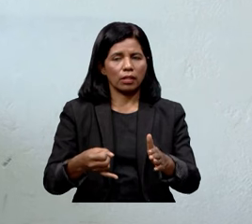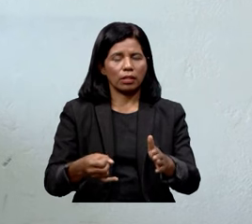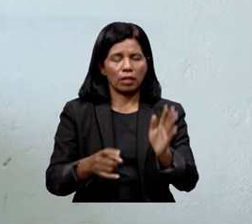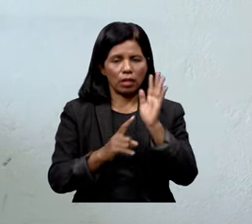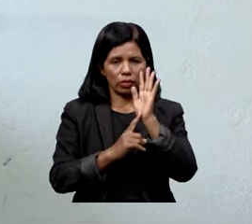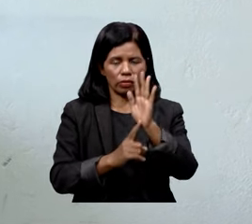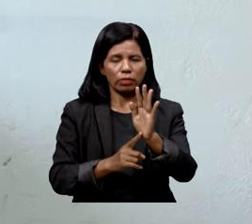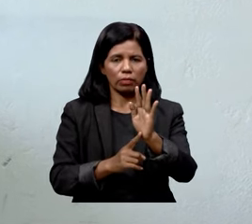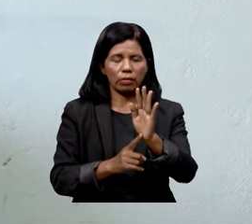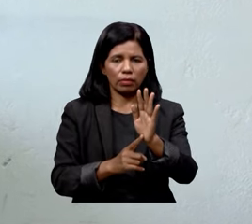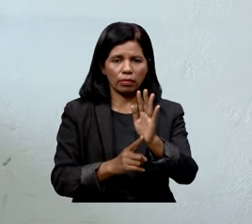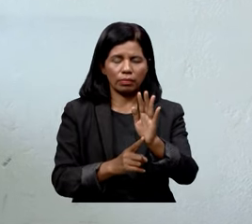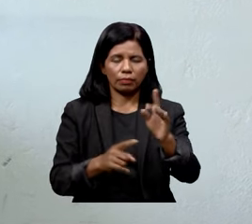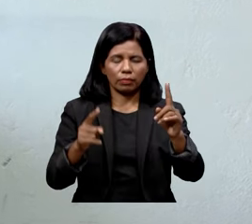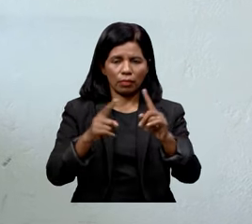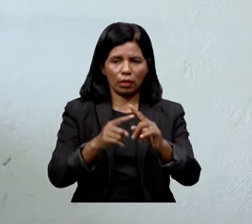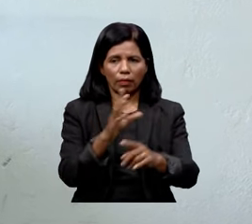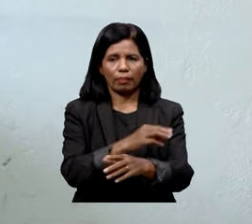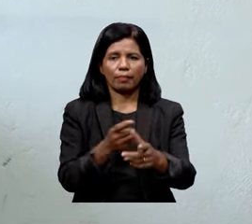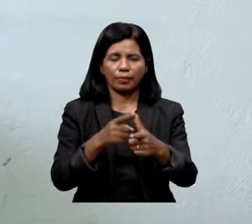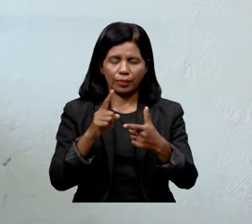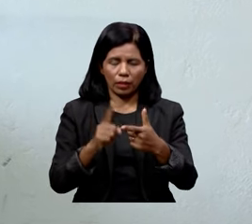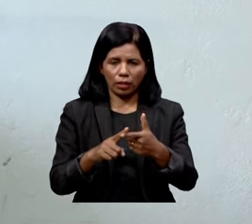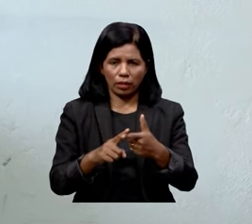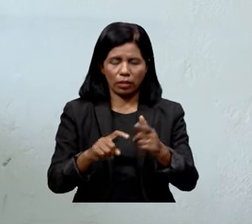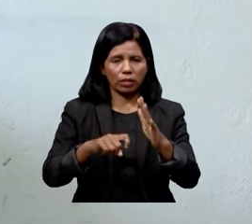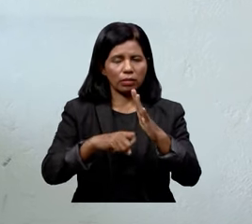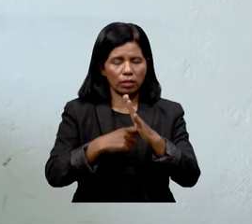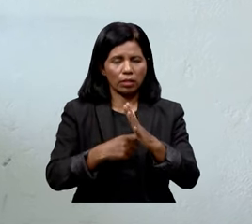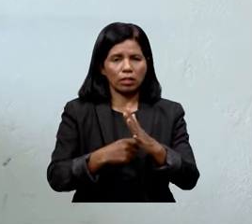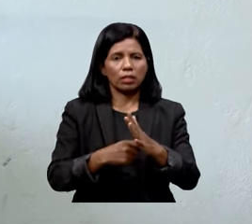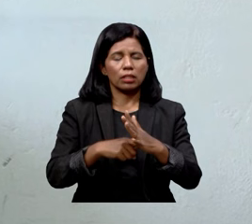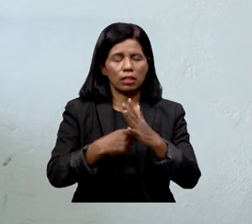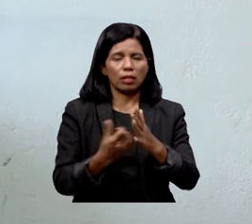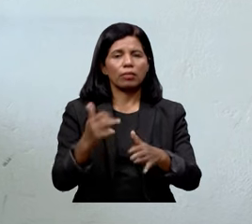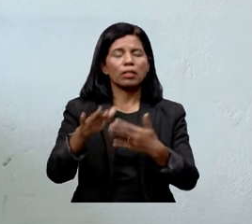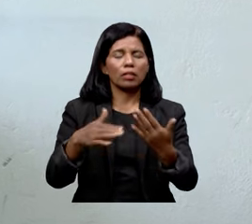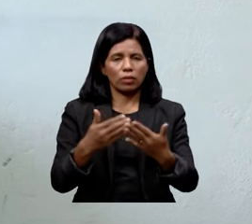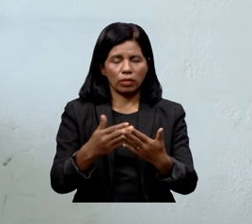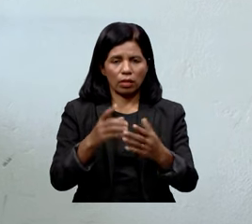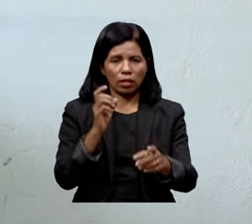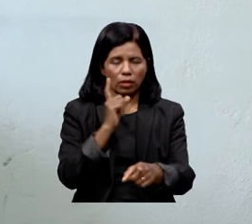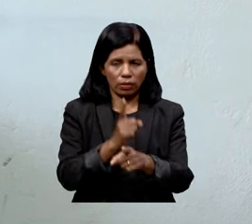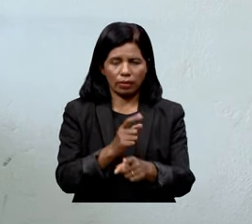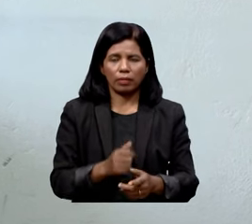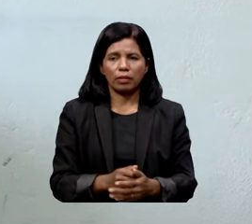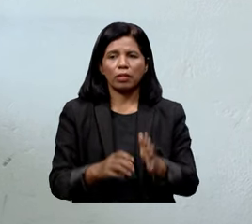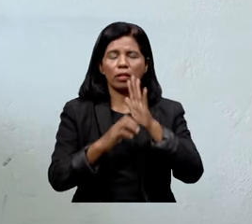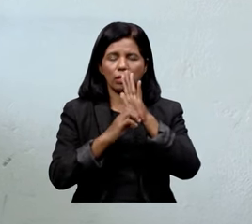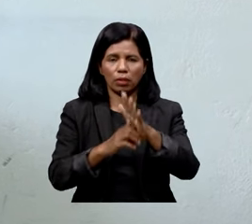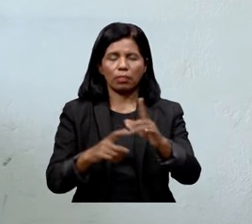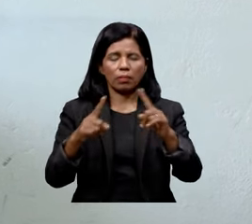duni ba setor savisira negalai presidente wansaba